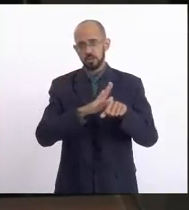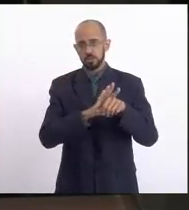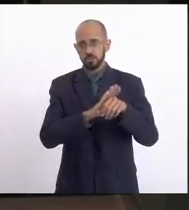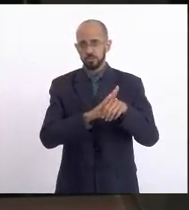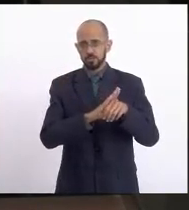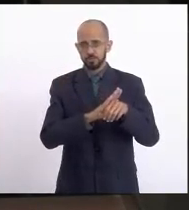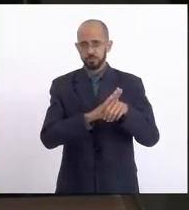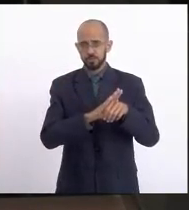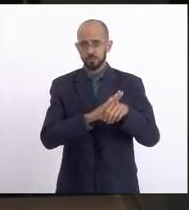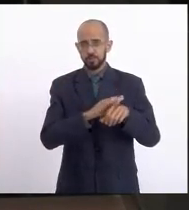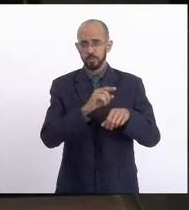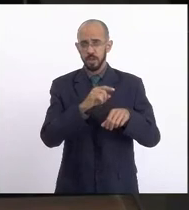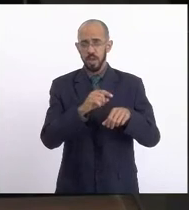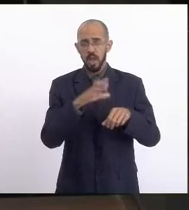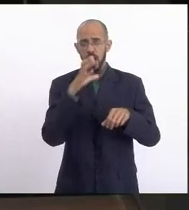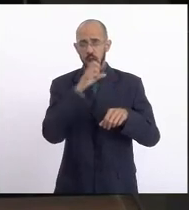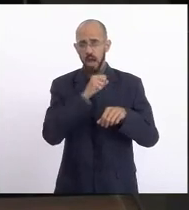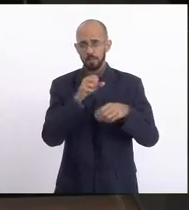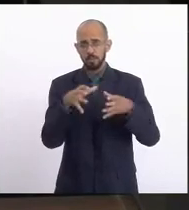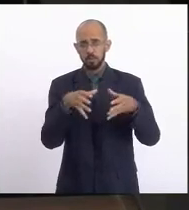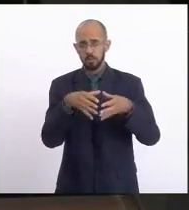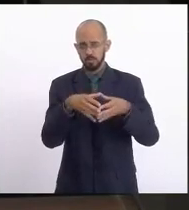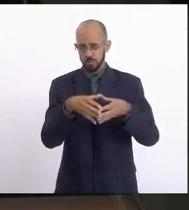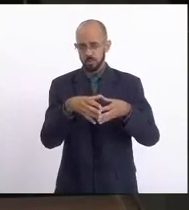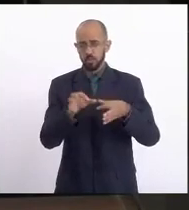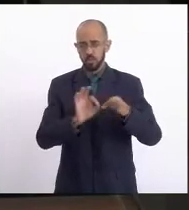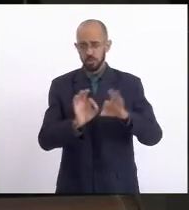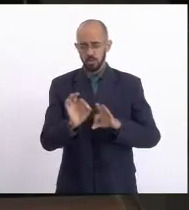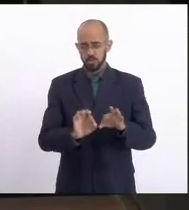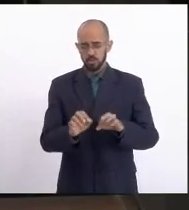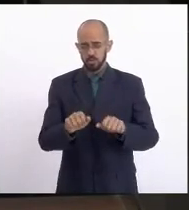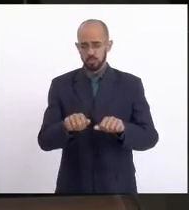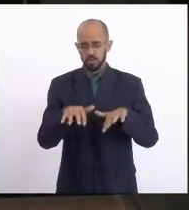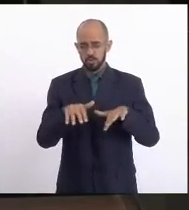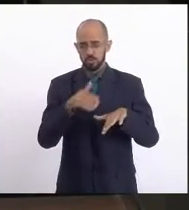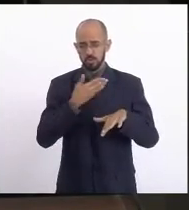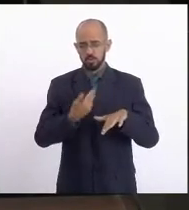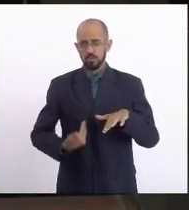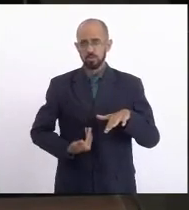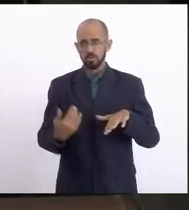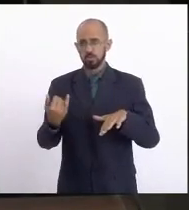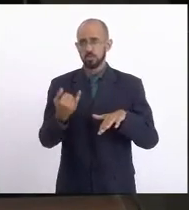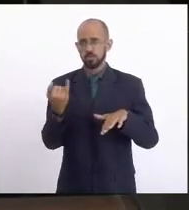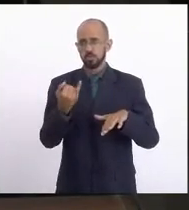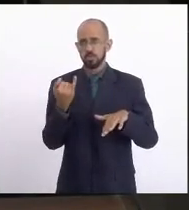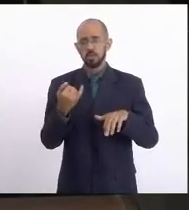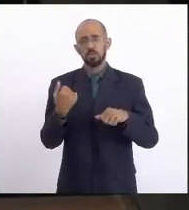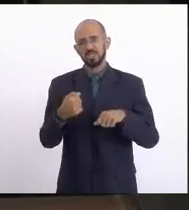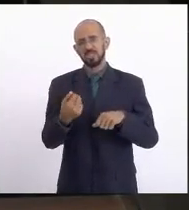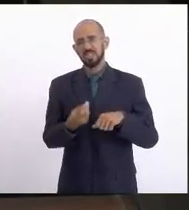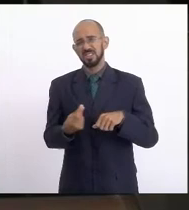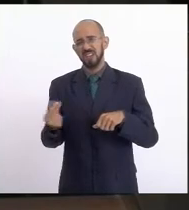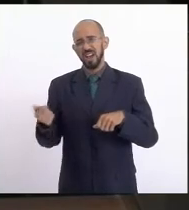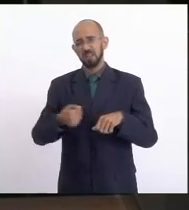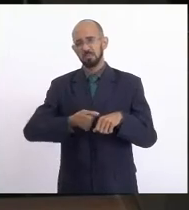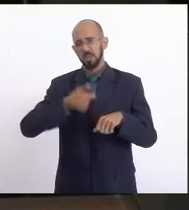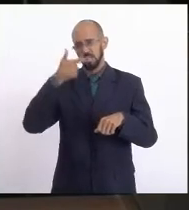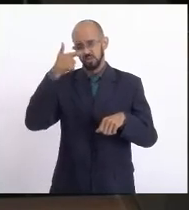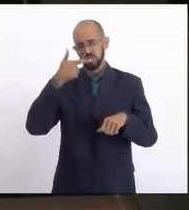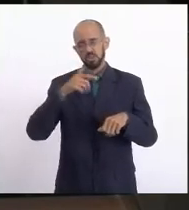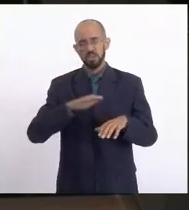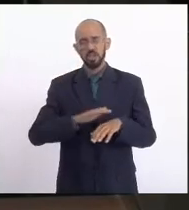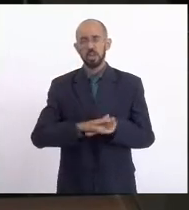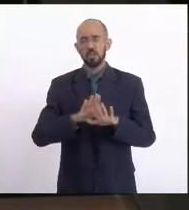por Marta Rocha, organizou hoje uma audiência pública, muito importante. Eu não pude ficar ao longo do tempo, tive que sair ao meio-dia, começou às 10 horas,